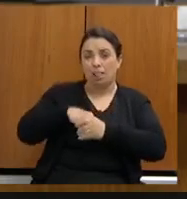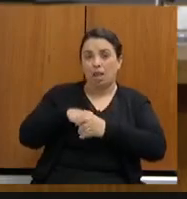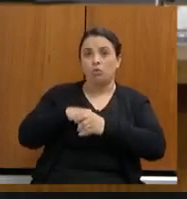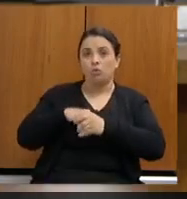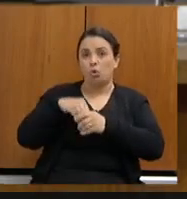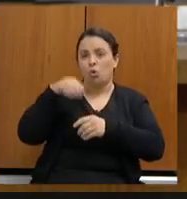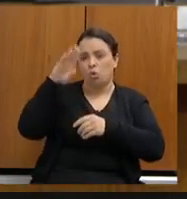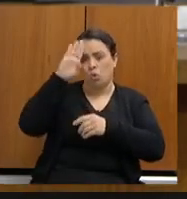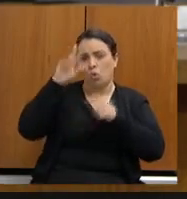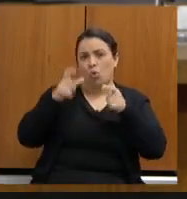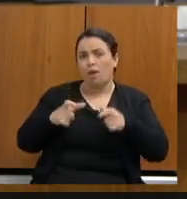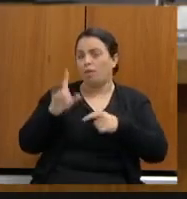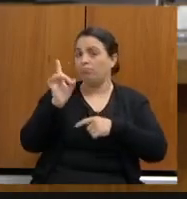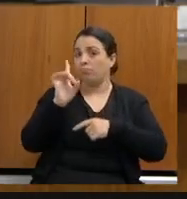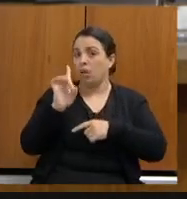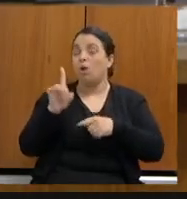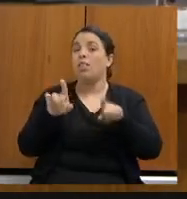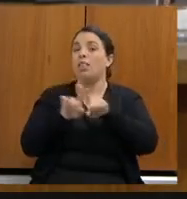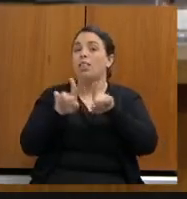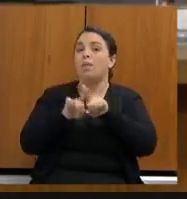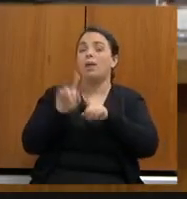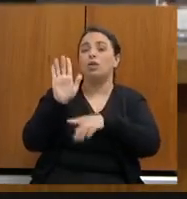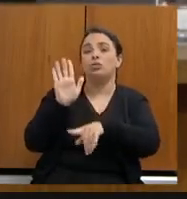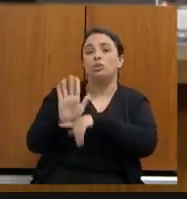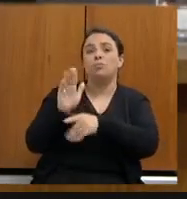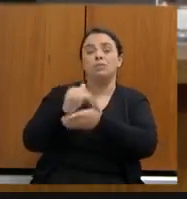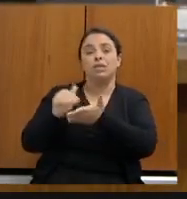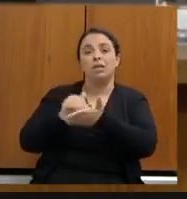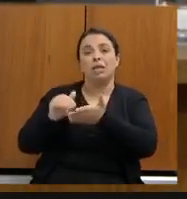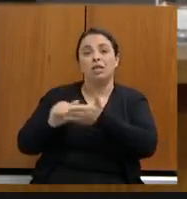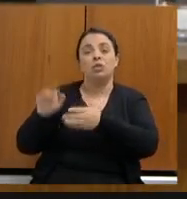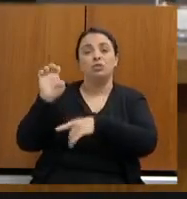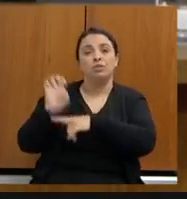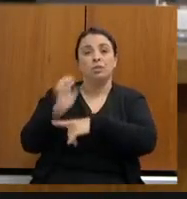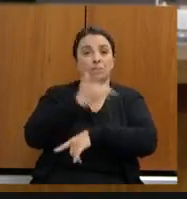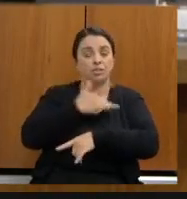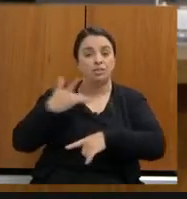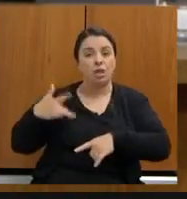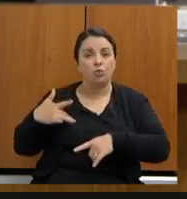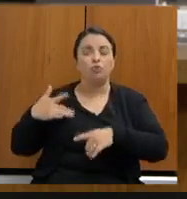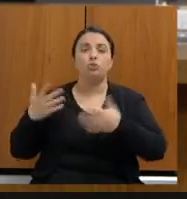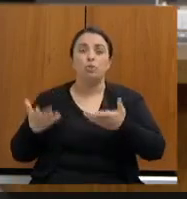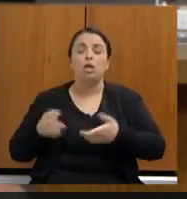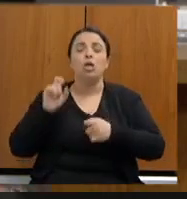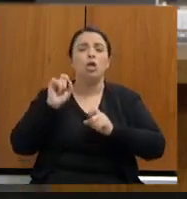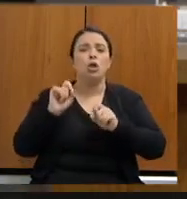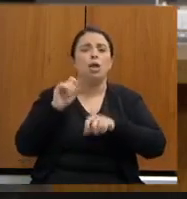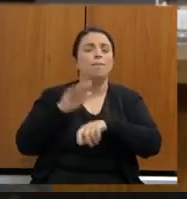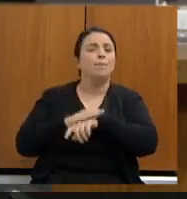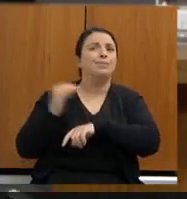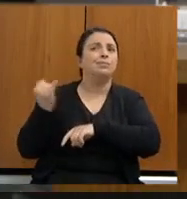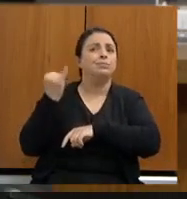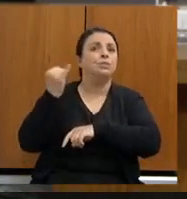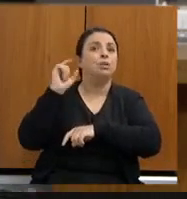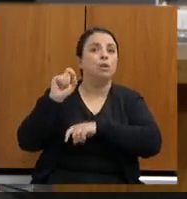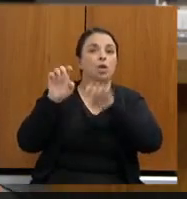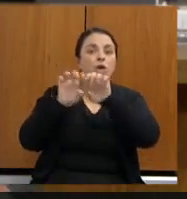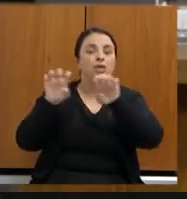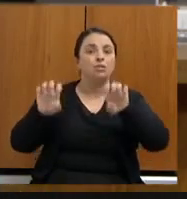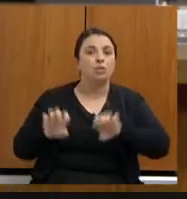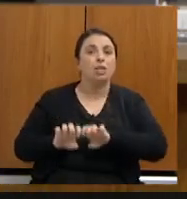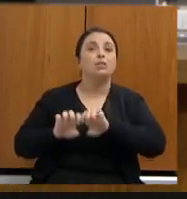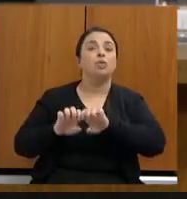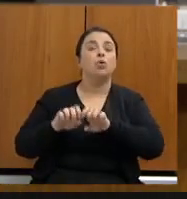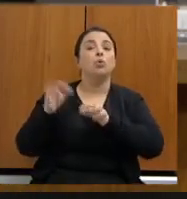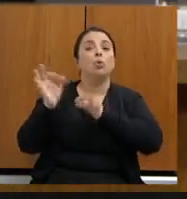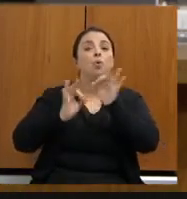nós ajudamos bastante a própria Secretaria de Estado da Saúde e um dos destaques foi a estruturação do plano de contingência